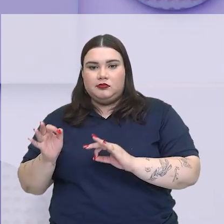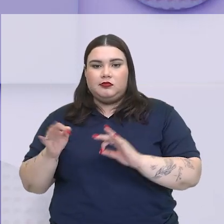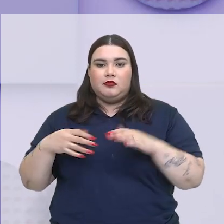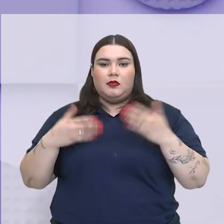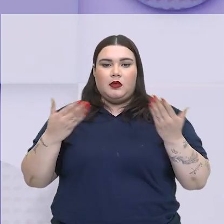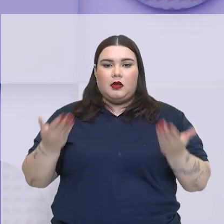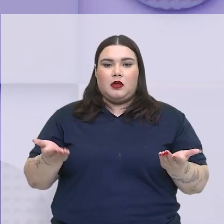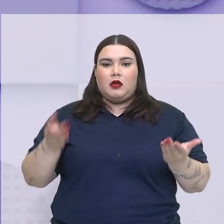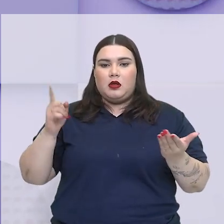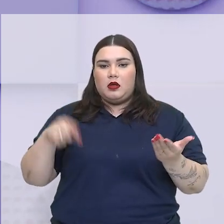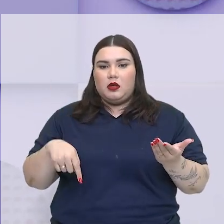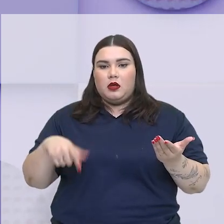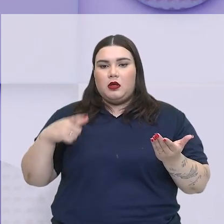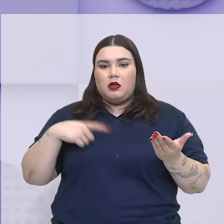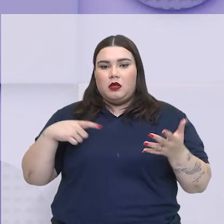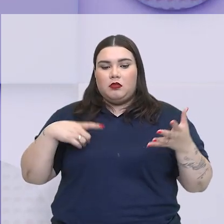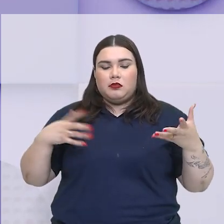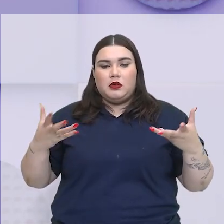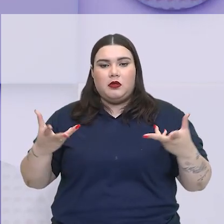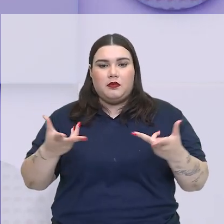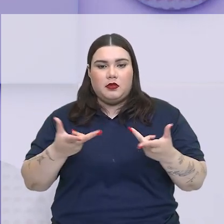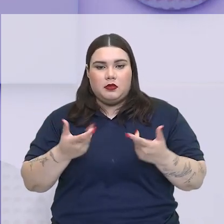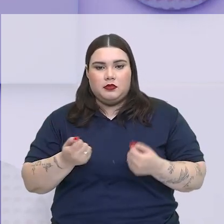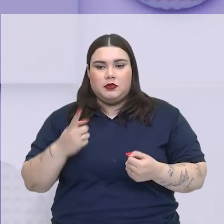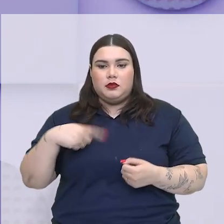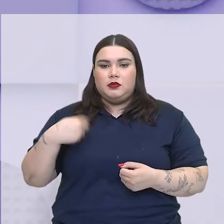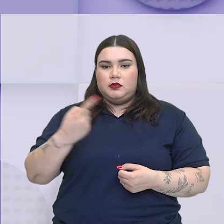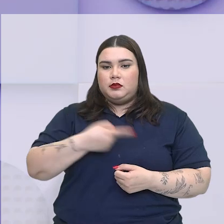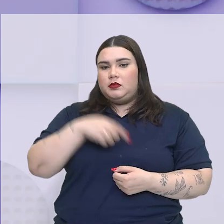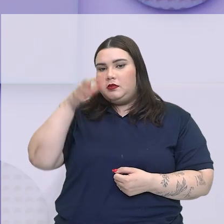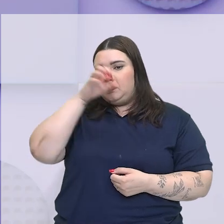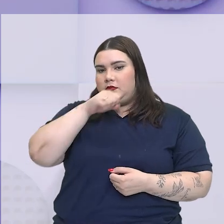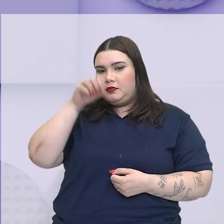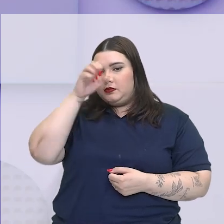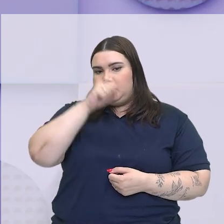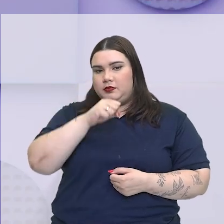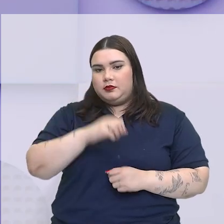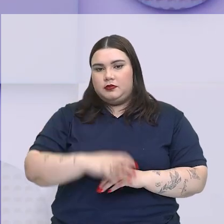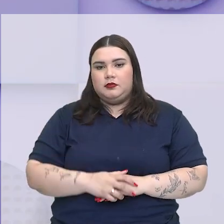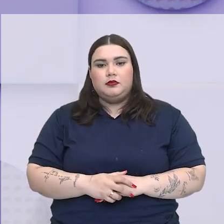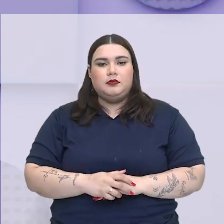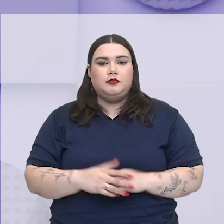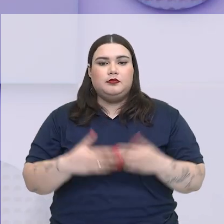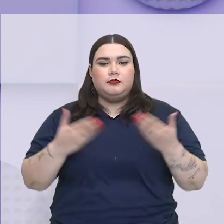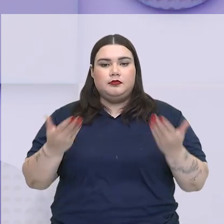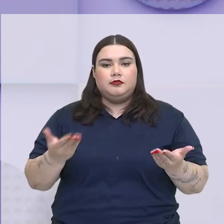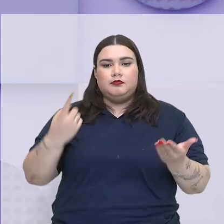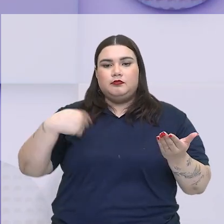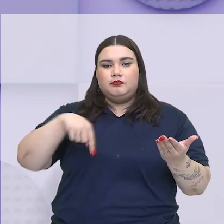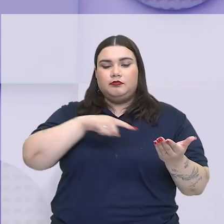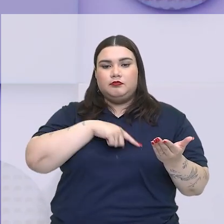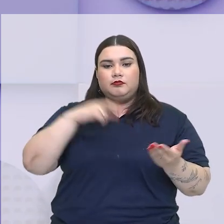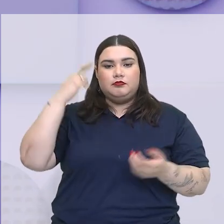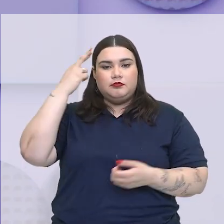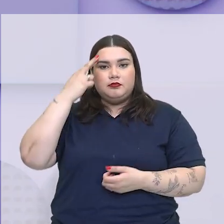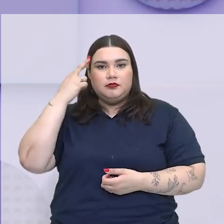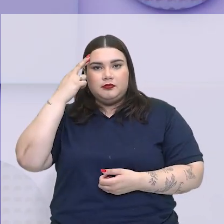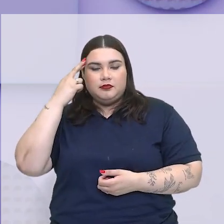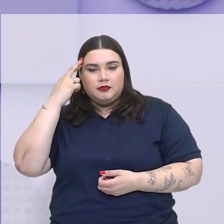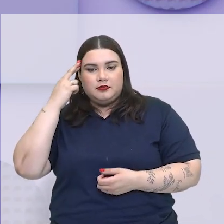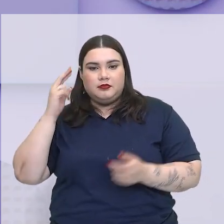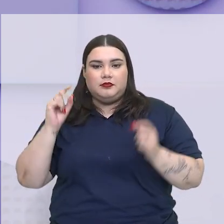unidade, ela foi muito enriquecedora para todos nós. E aqui eu quero te convidar para, juntos e